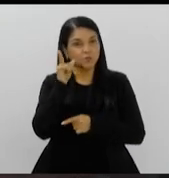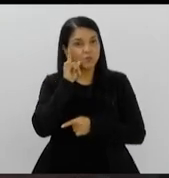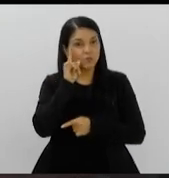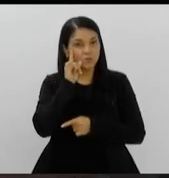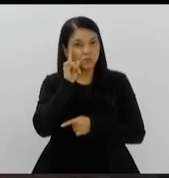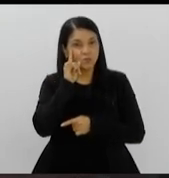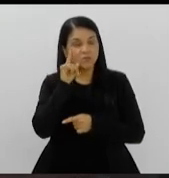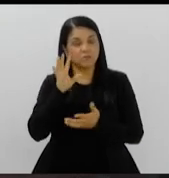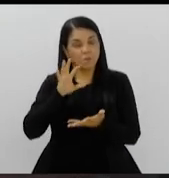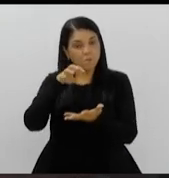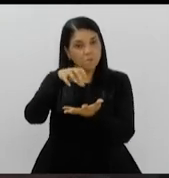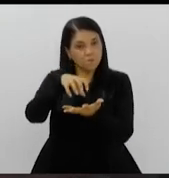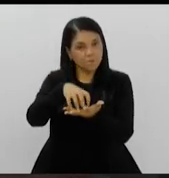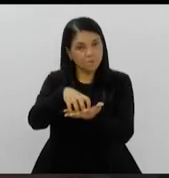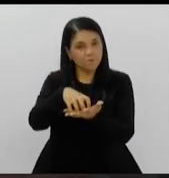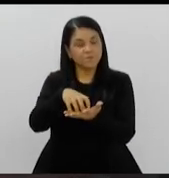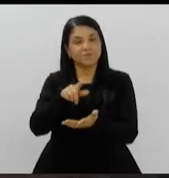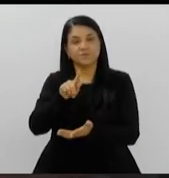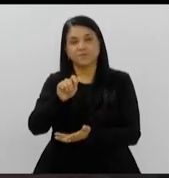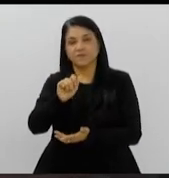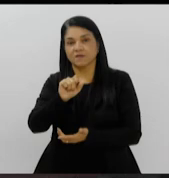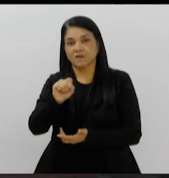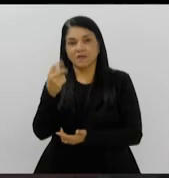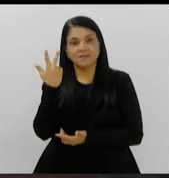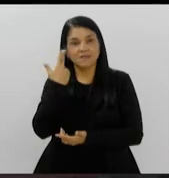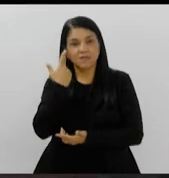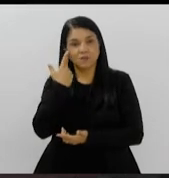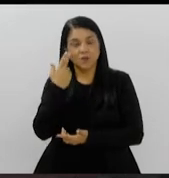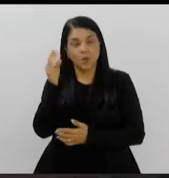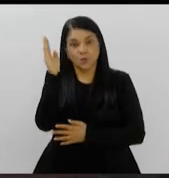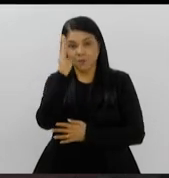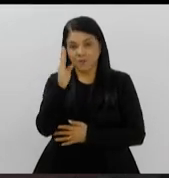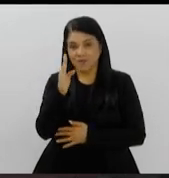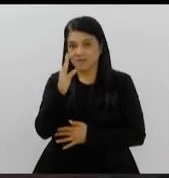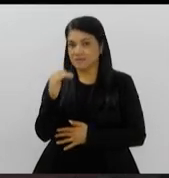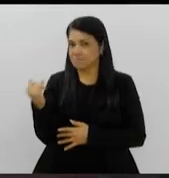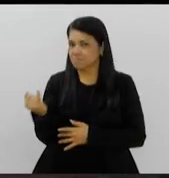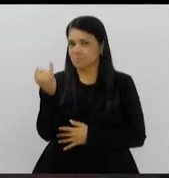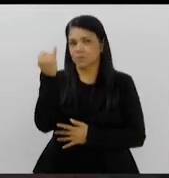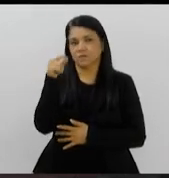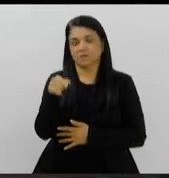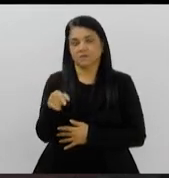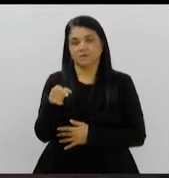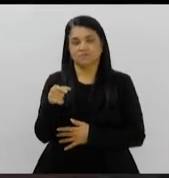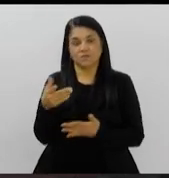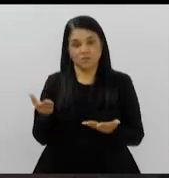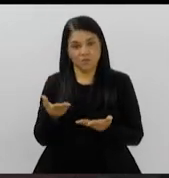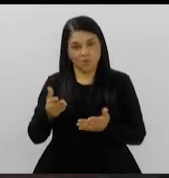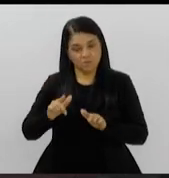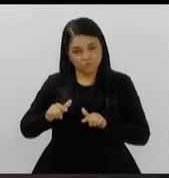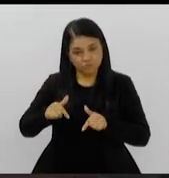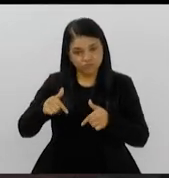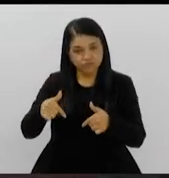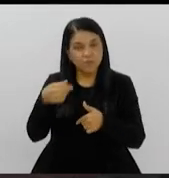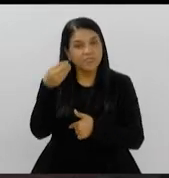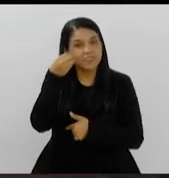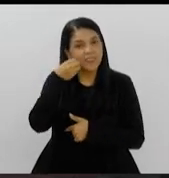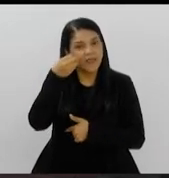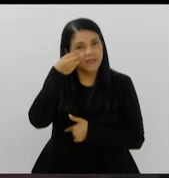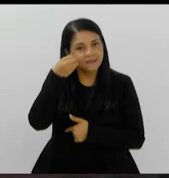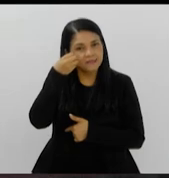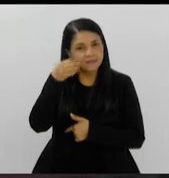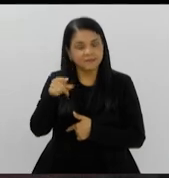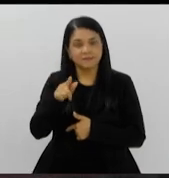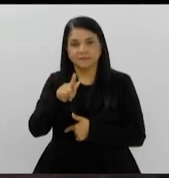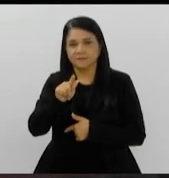maior unidade de processamento de gás natural do país. Nesse momento, as operações ainda estão em fase de teste. O